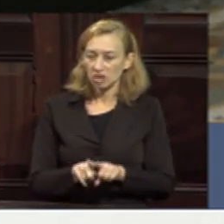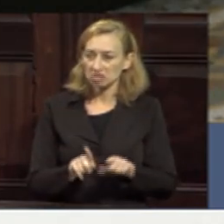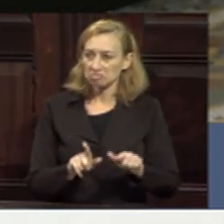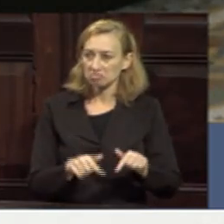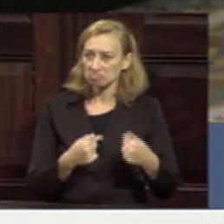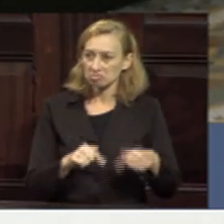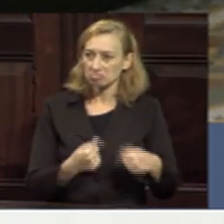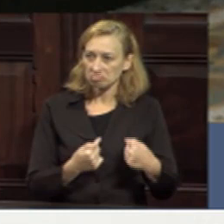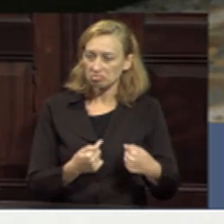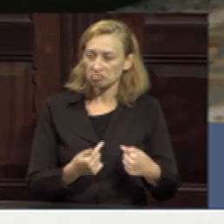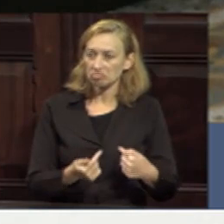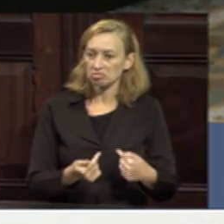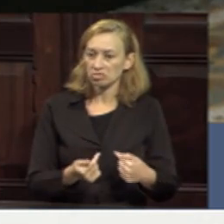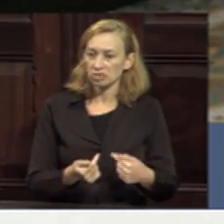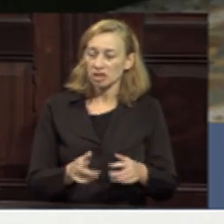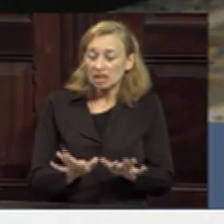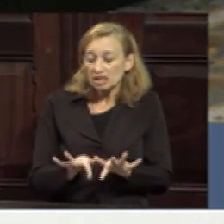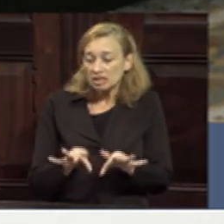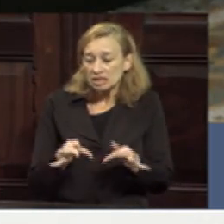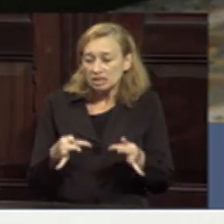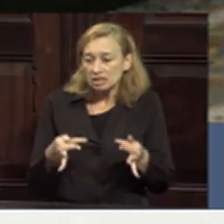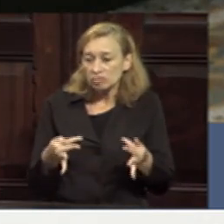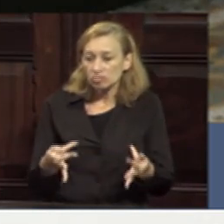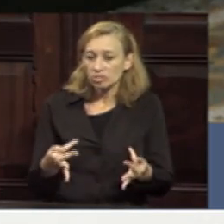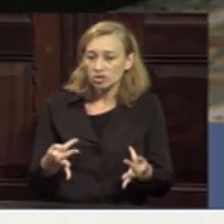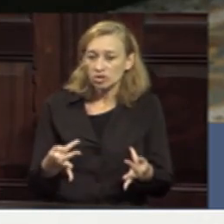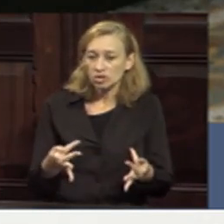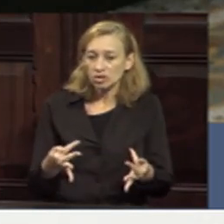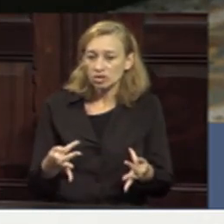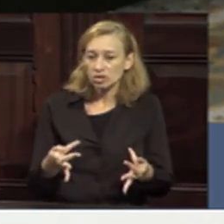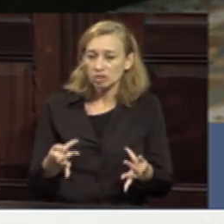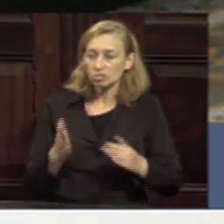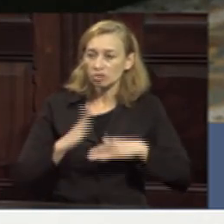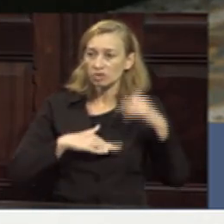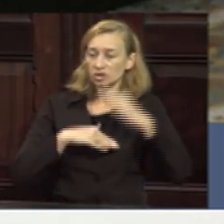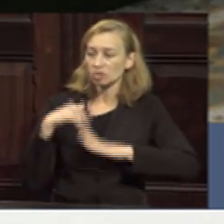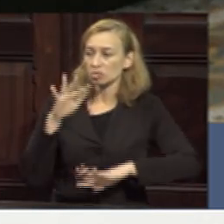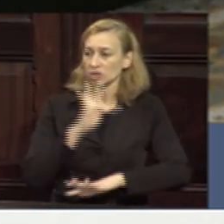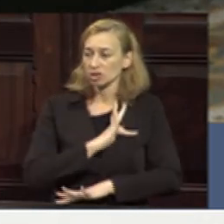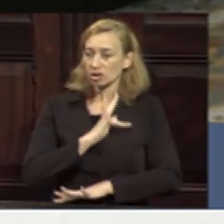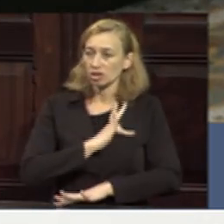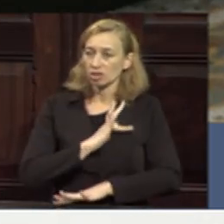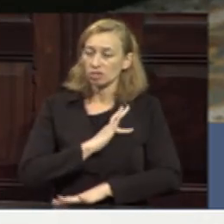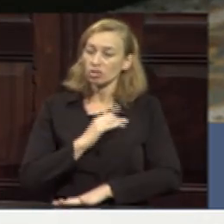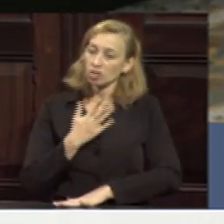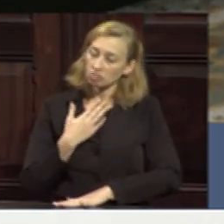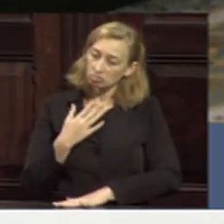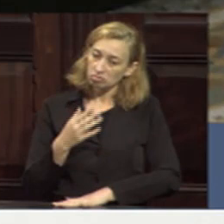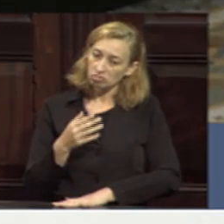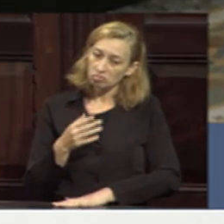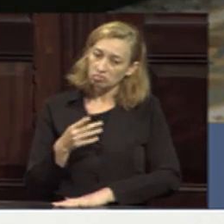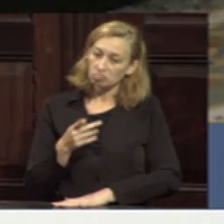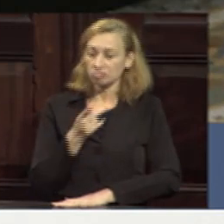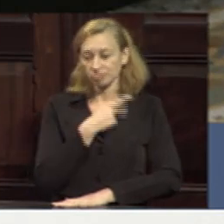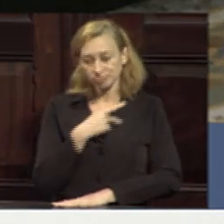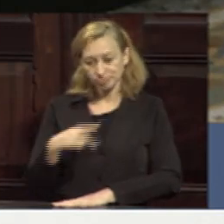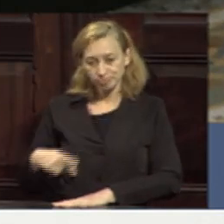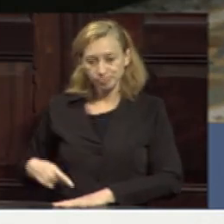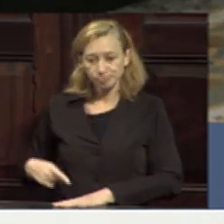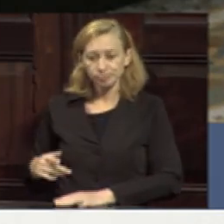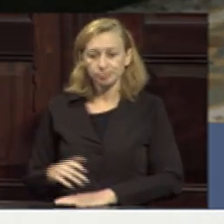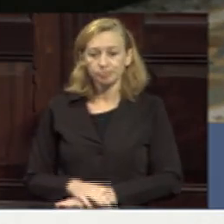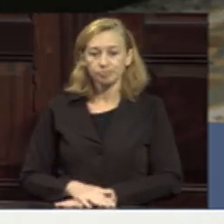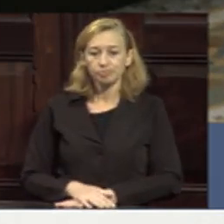condição de policial ou de policial militar. Então, senhora presidente,